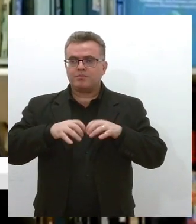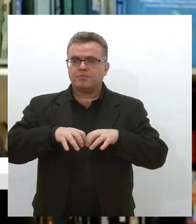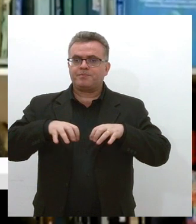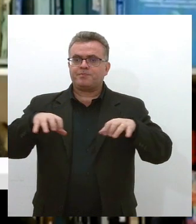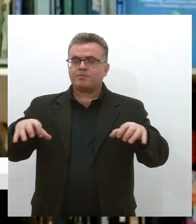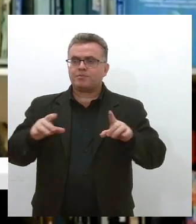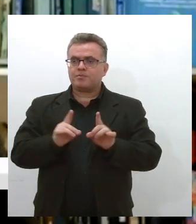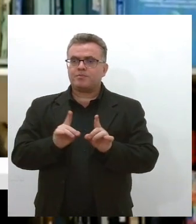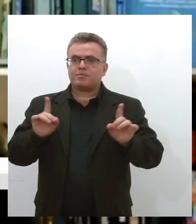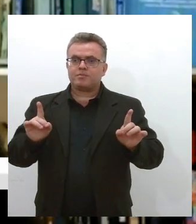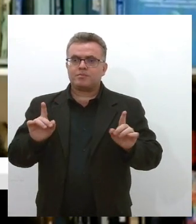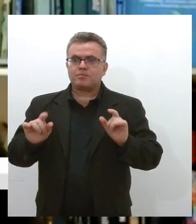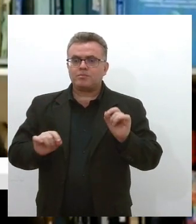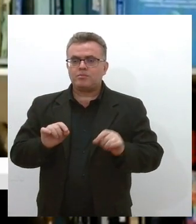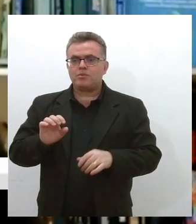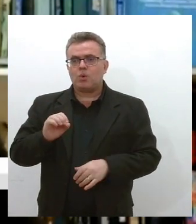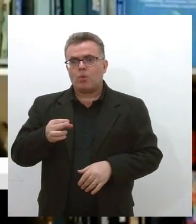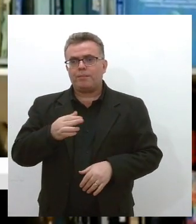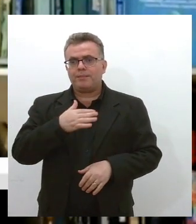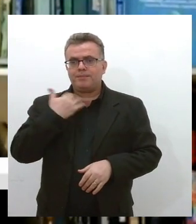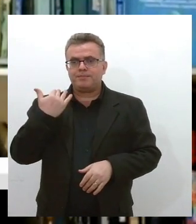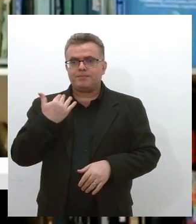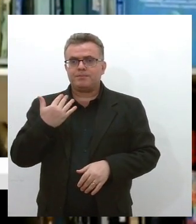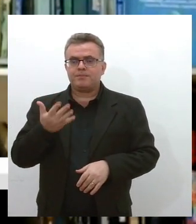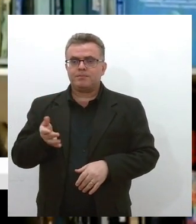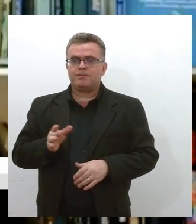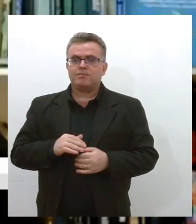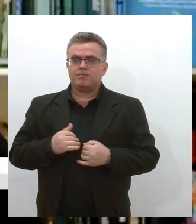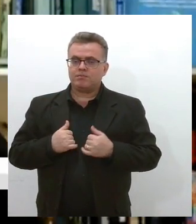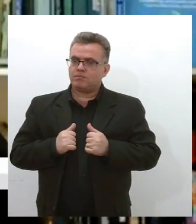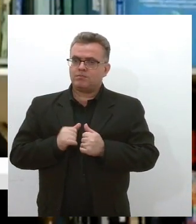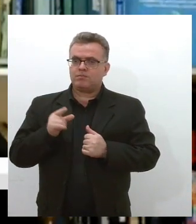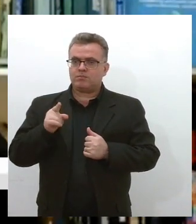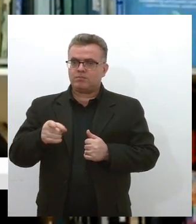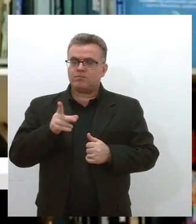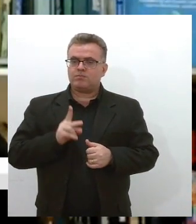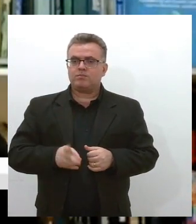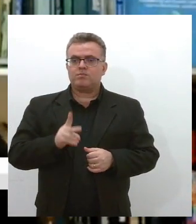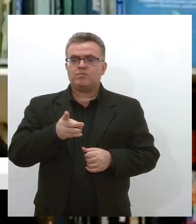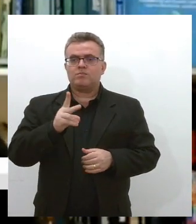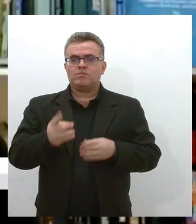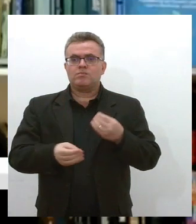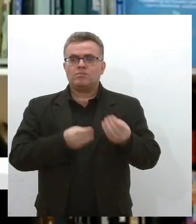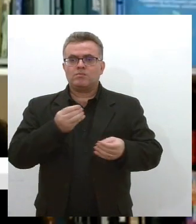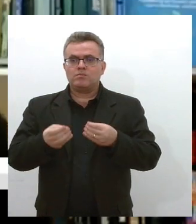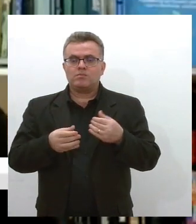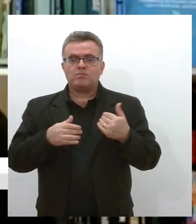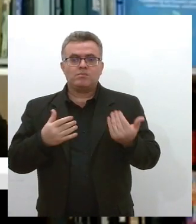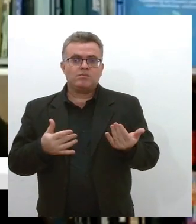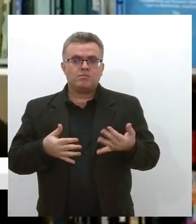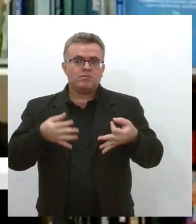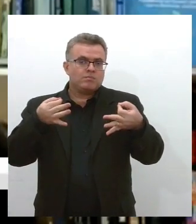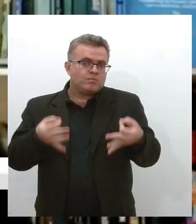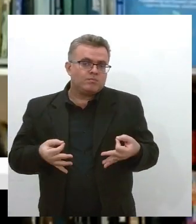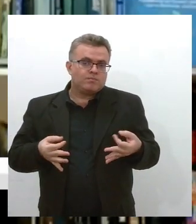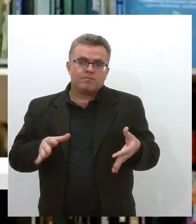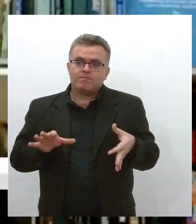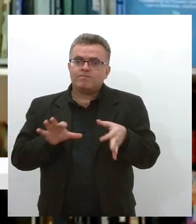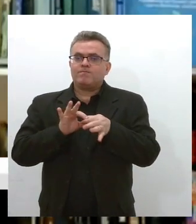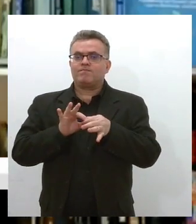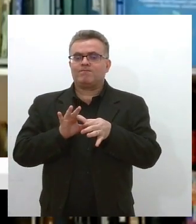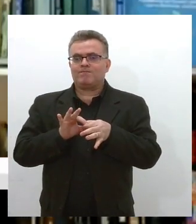pela própria morte, você continua, de certa forma vinculado com aquilo, sabe? O